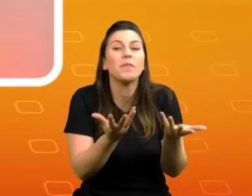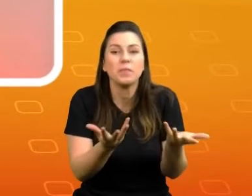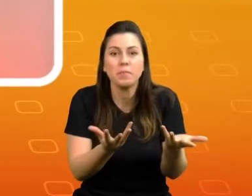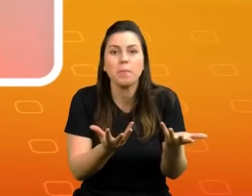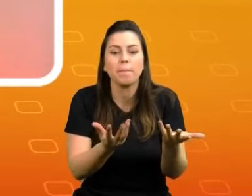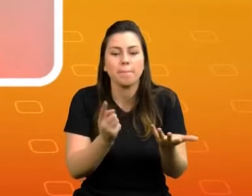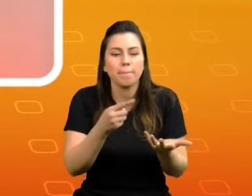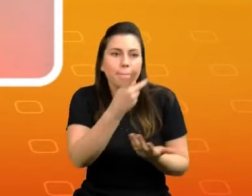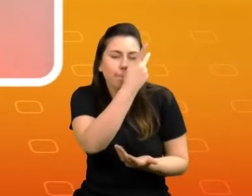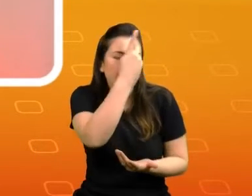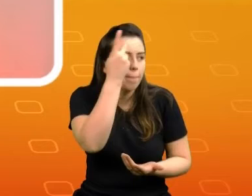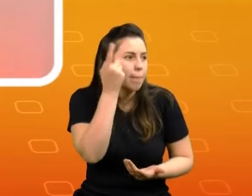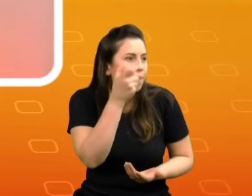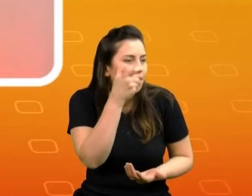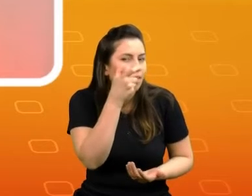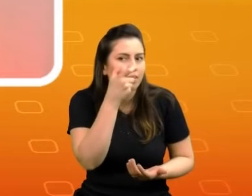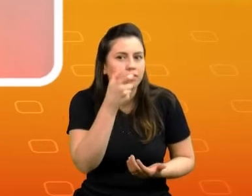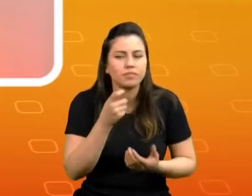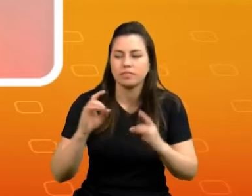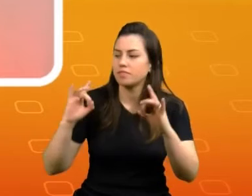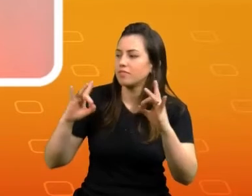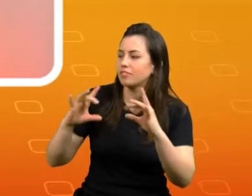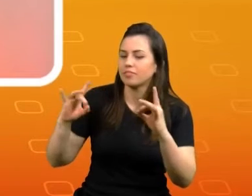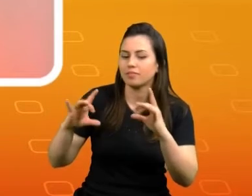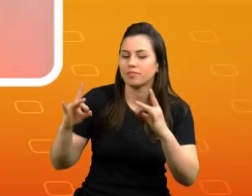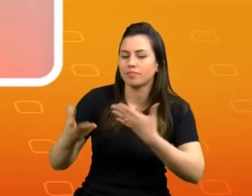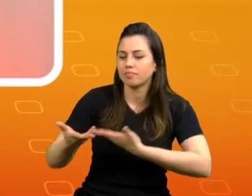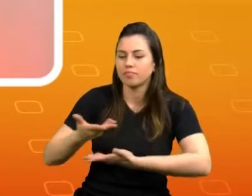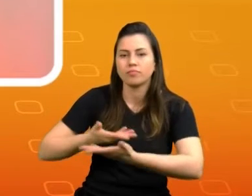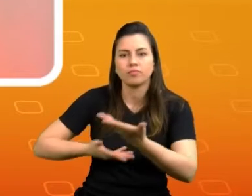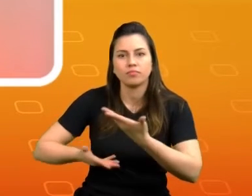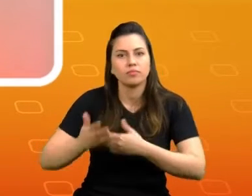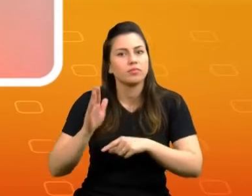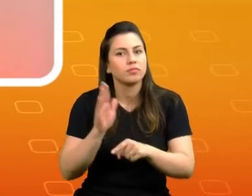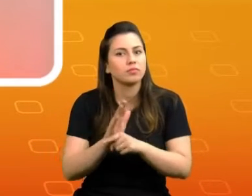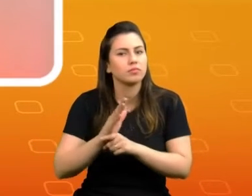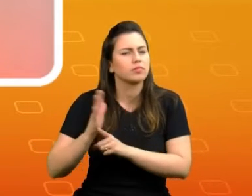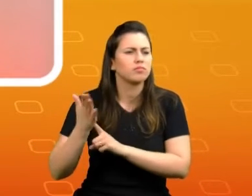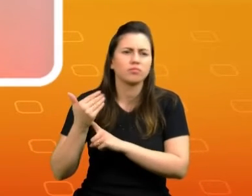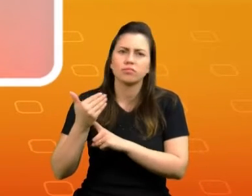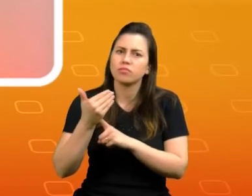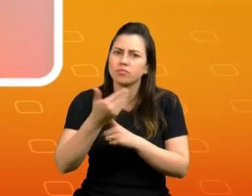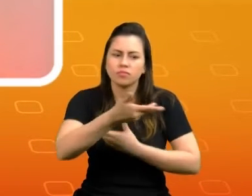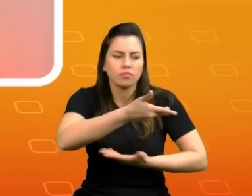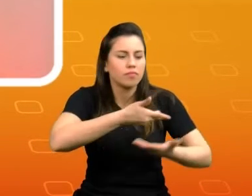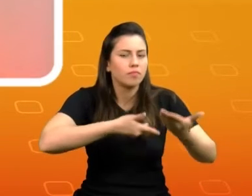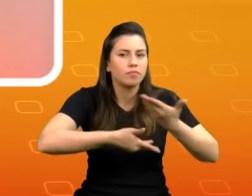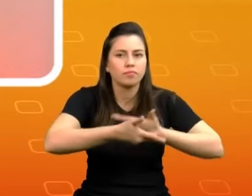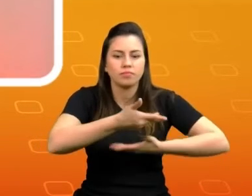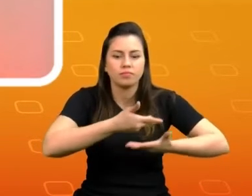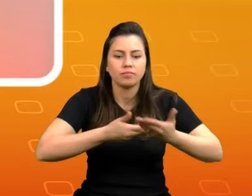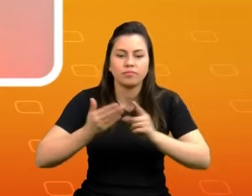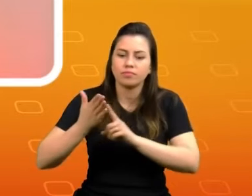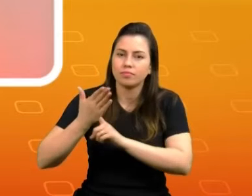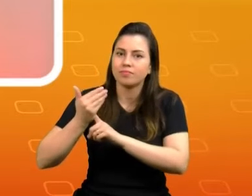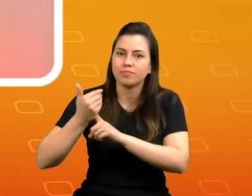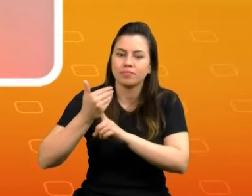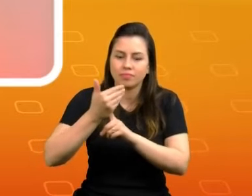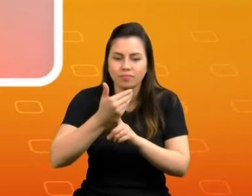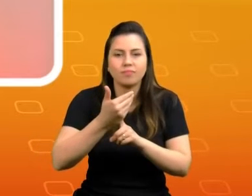ouvir o público e a gente vai a forçar as tecnologias cada vez mais aí ela serem